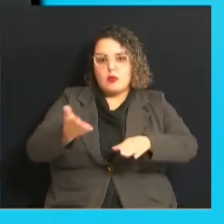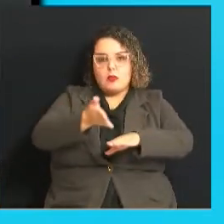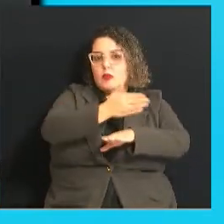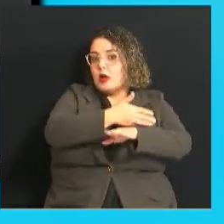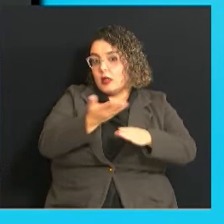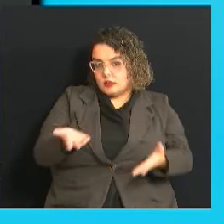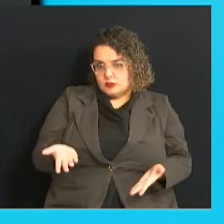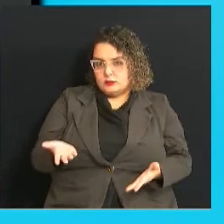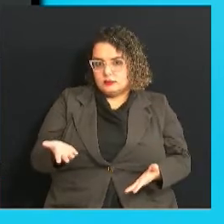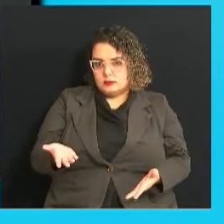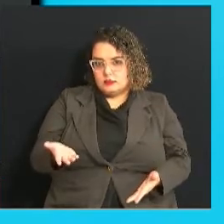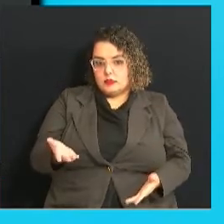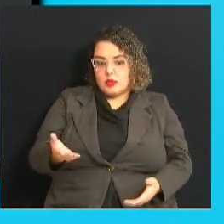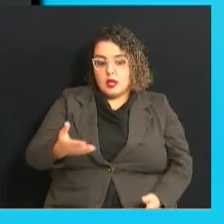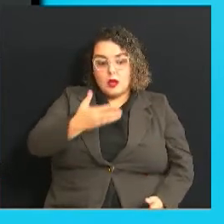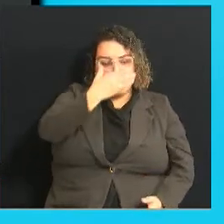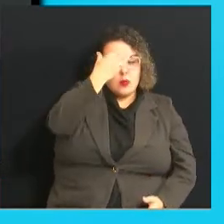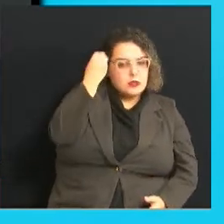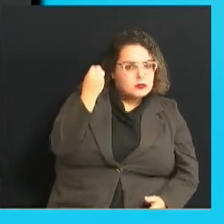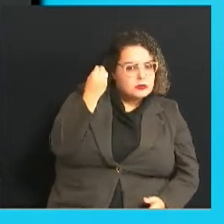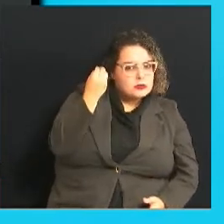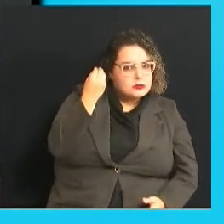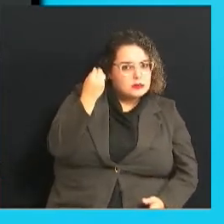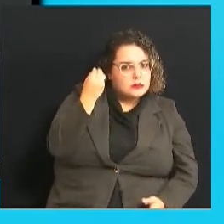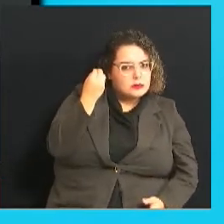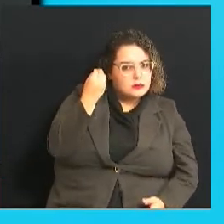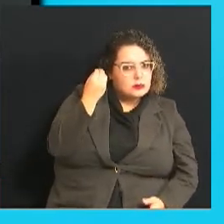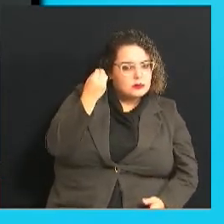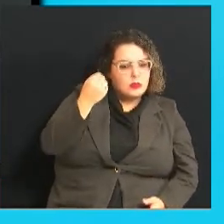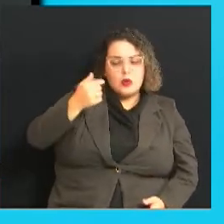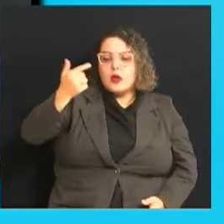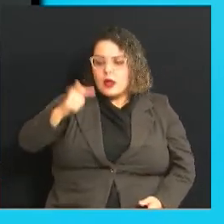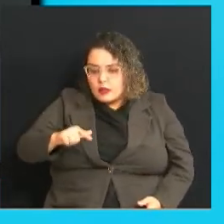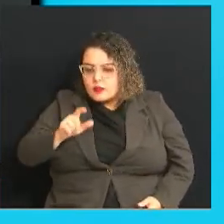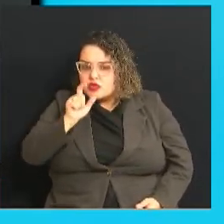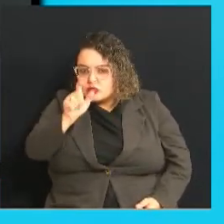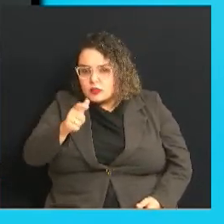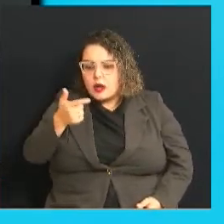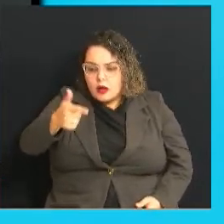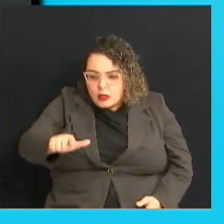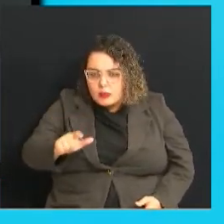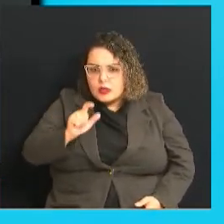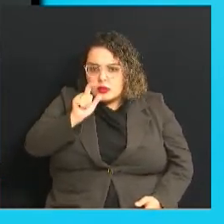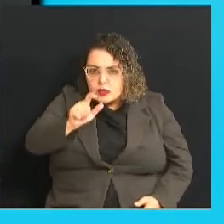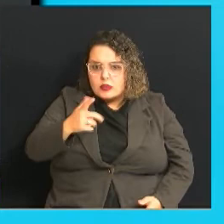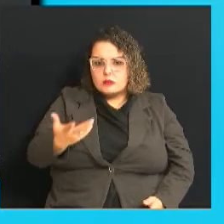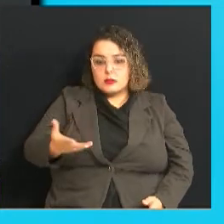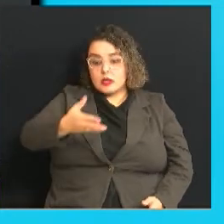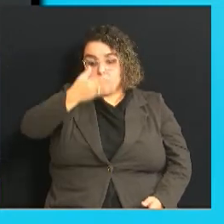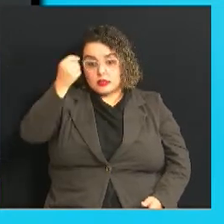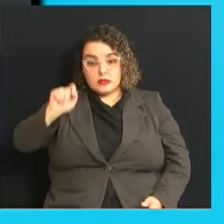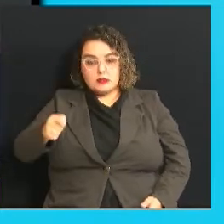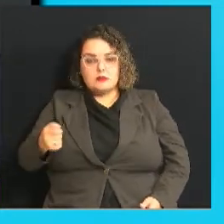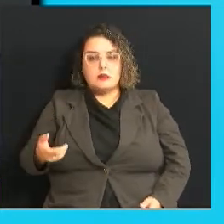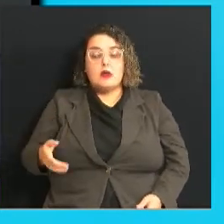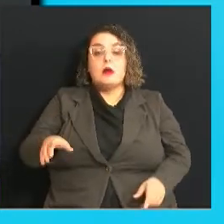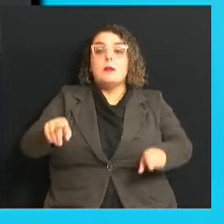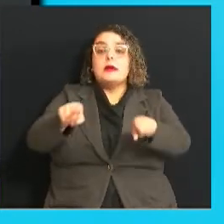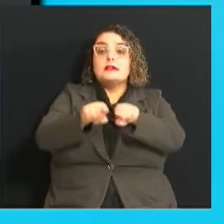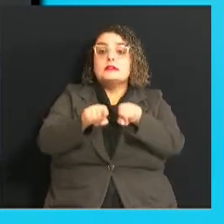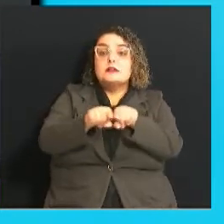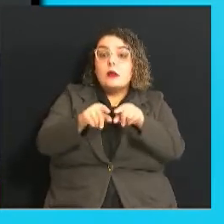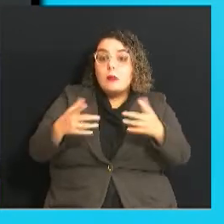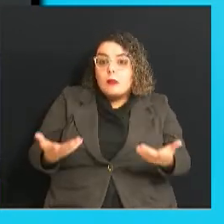estou esquecido, estou repetitivo, vou repetindo palavras, ou esqueci a chave do carro, mas também